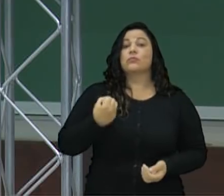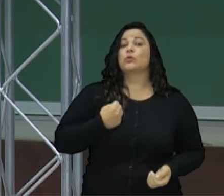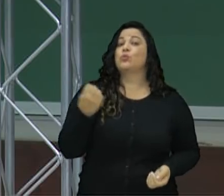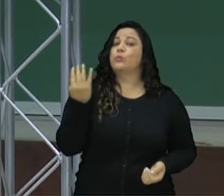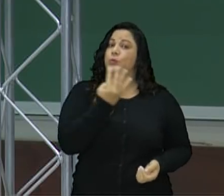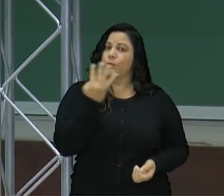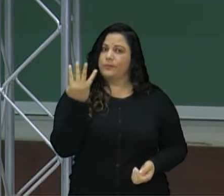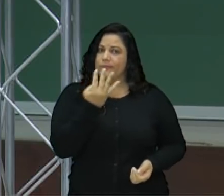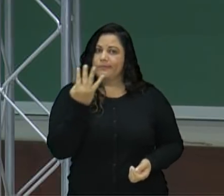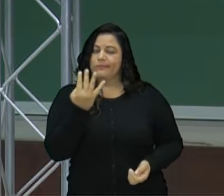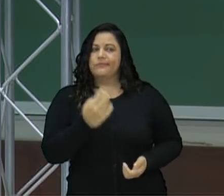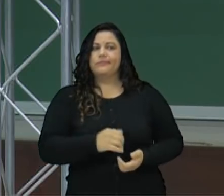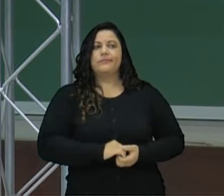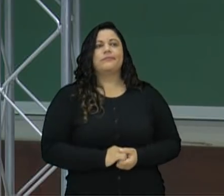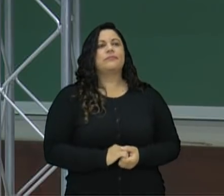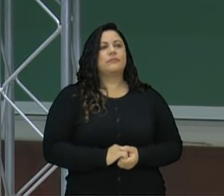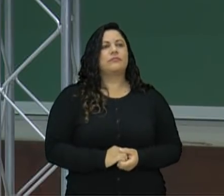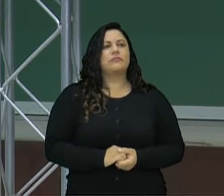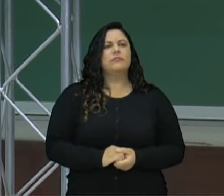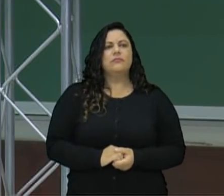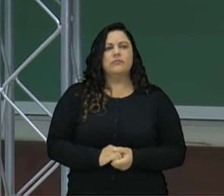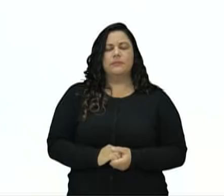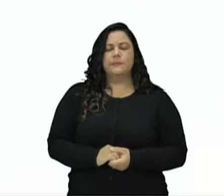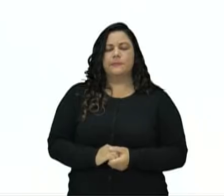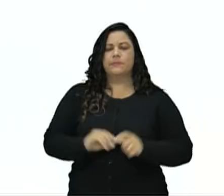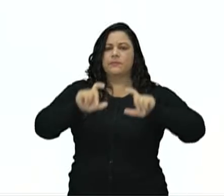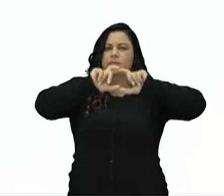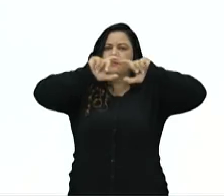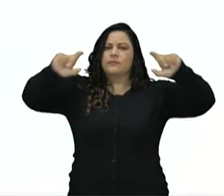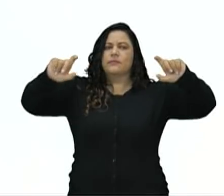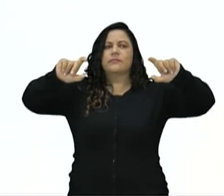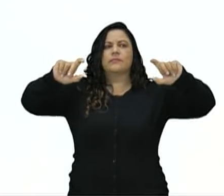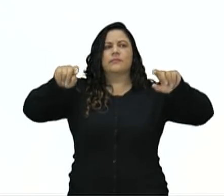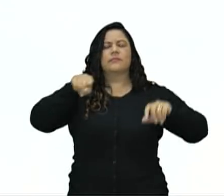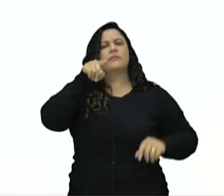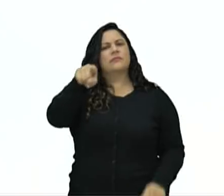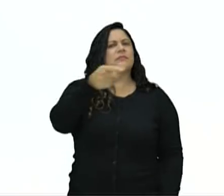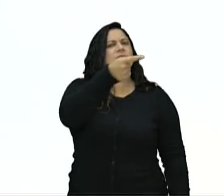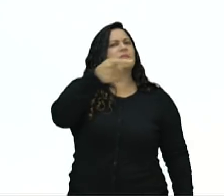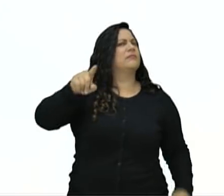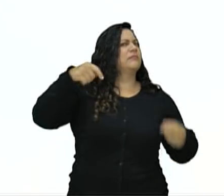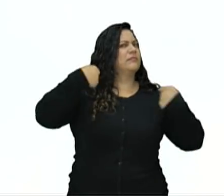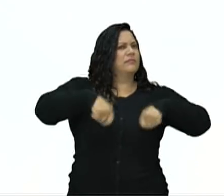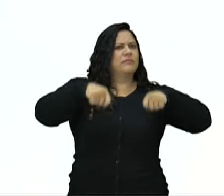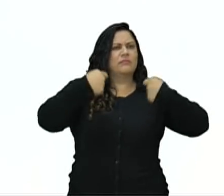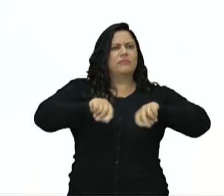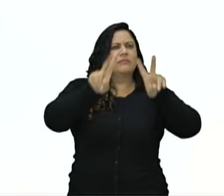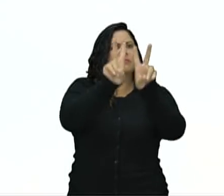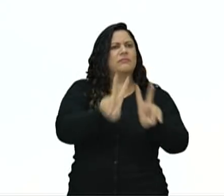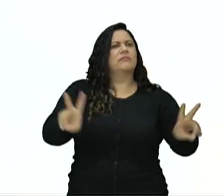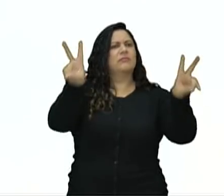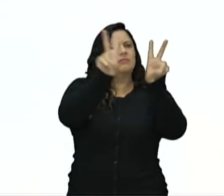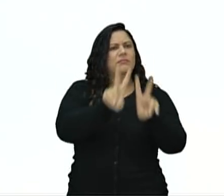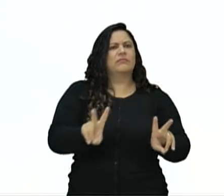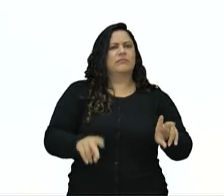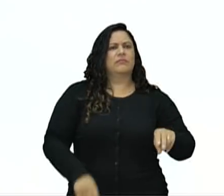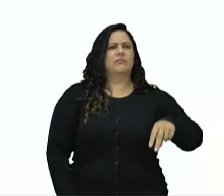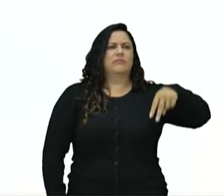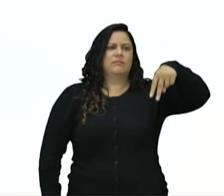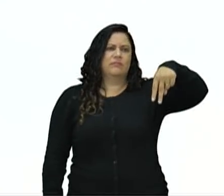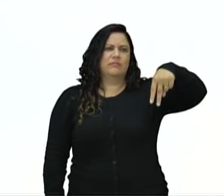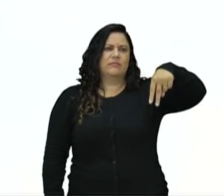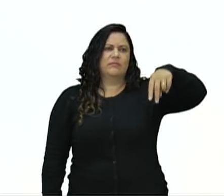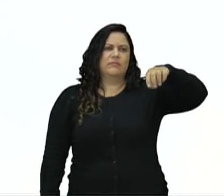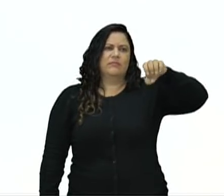no exercício 4, nós temos a frase: você não precisa validar o seu valor nela. Opa, novamente a